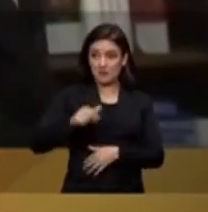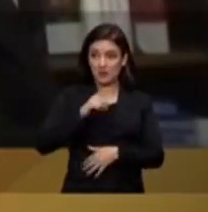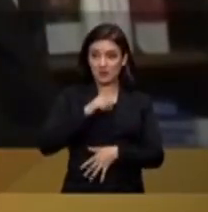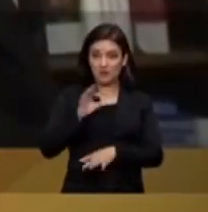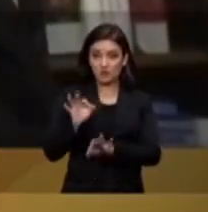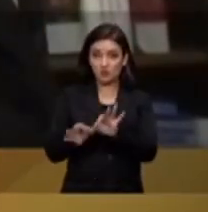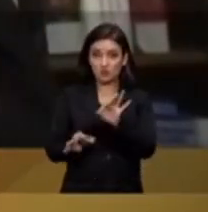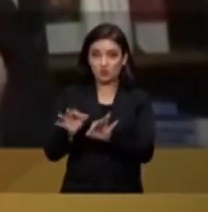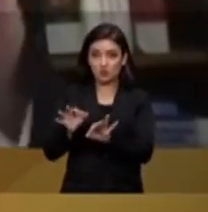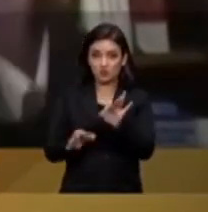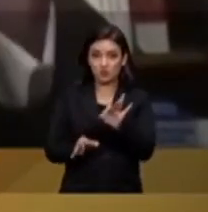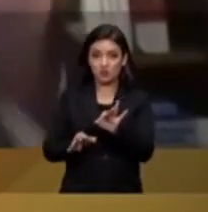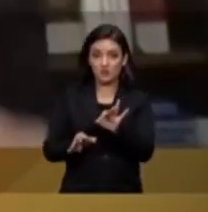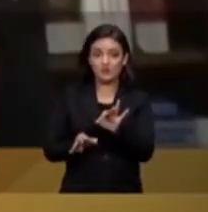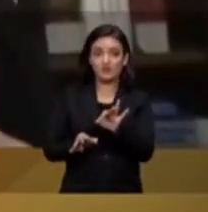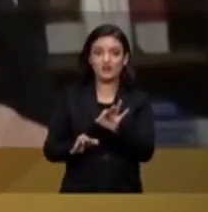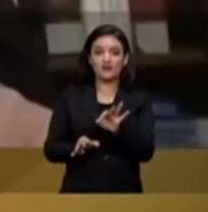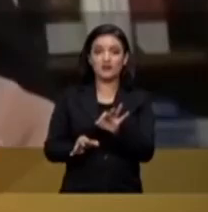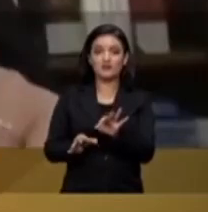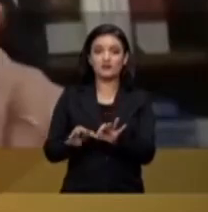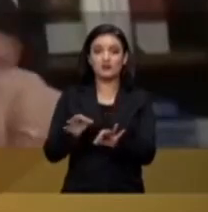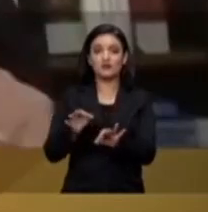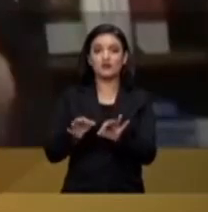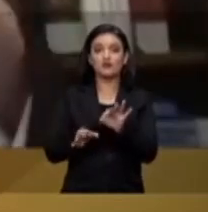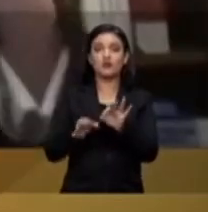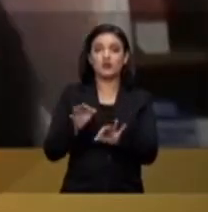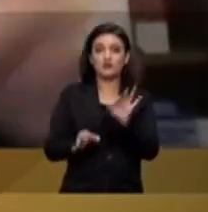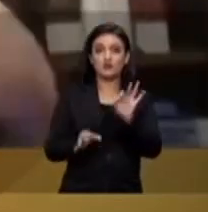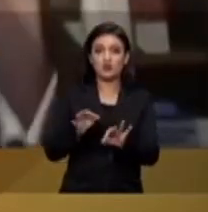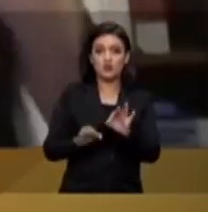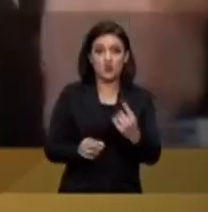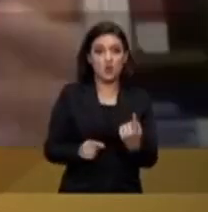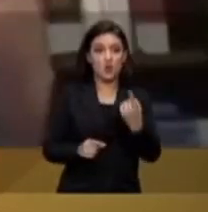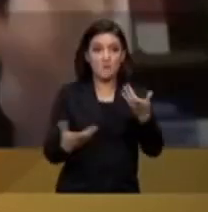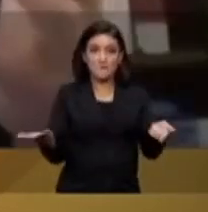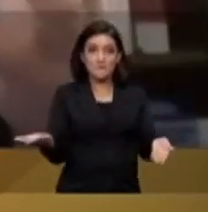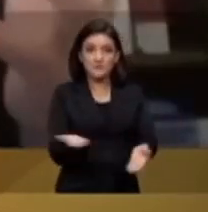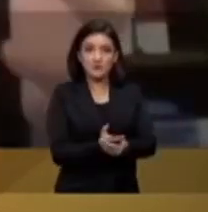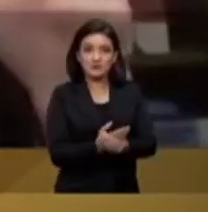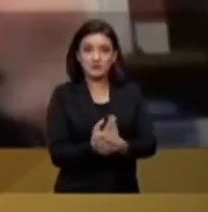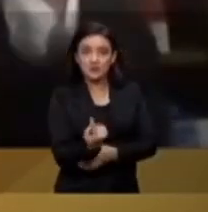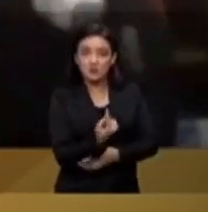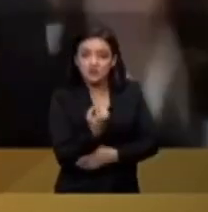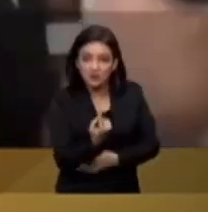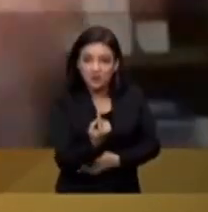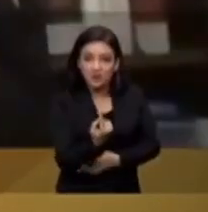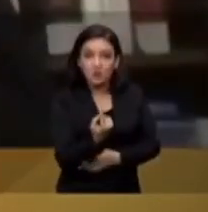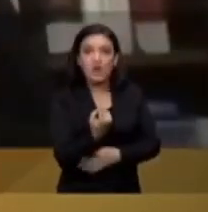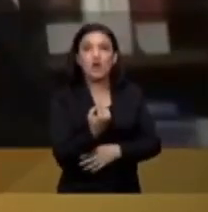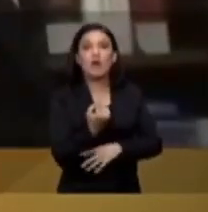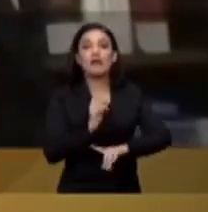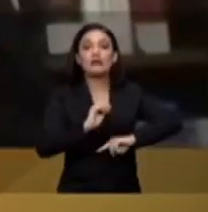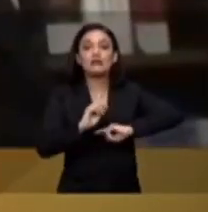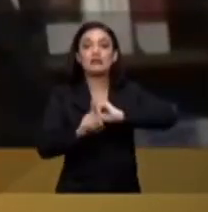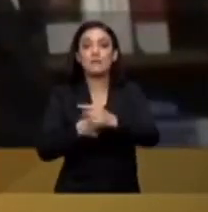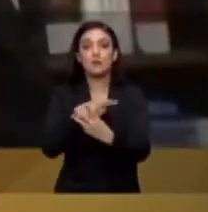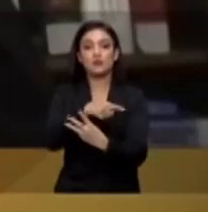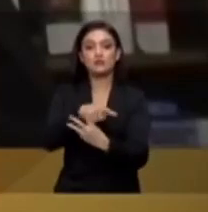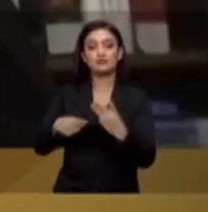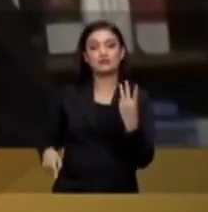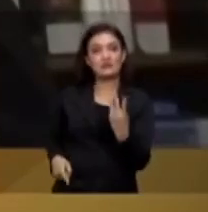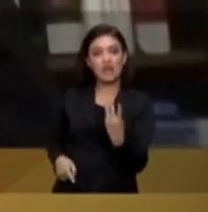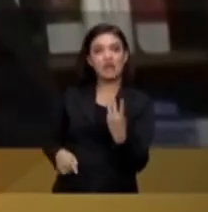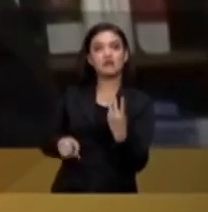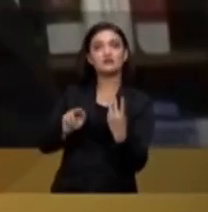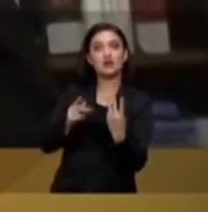um caso individual antes de julgar-se as três ADCs que julgariam a questão no mérito